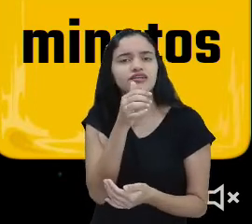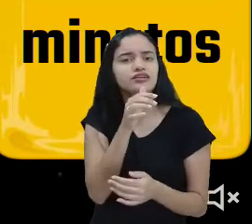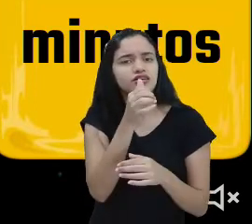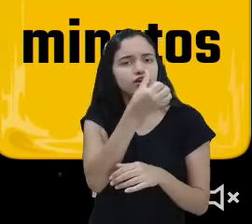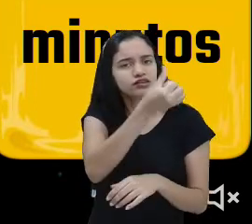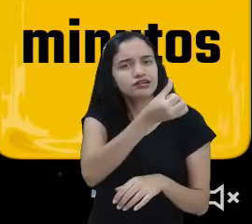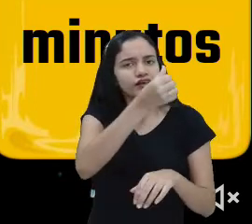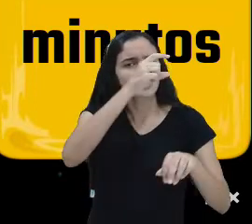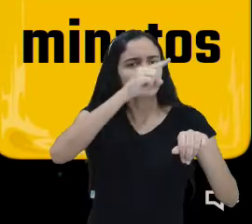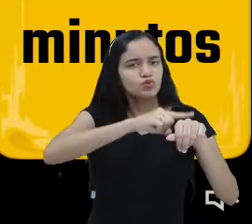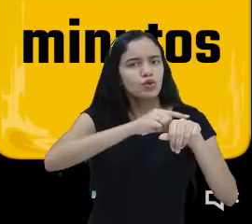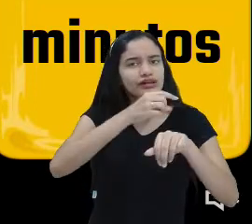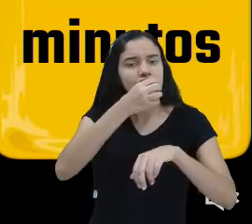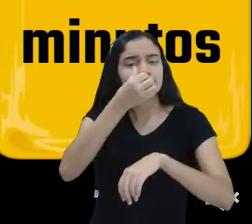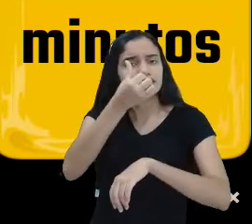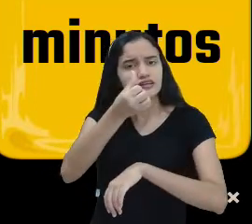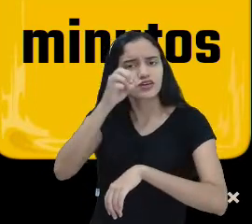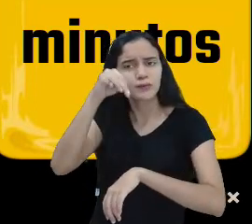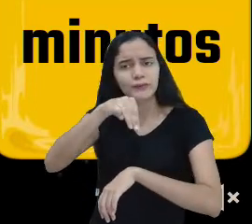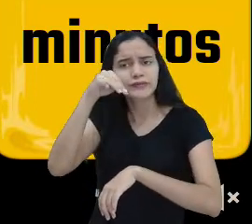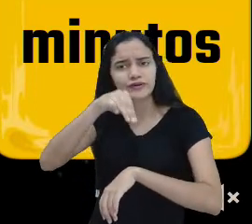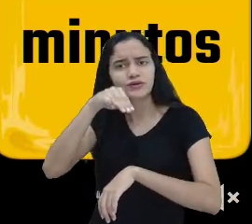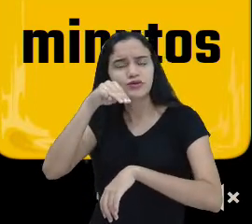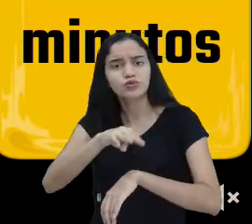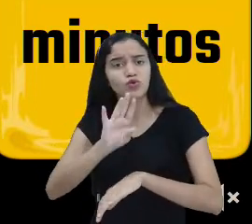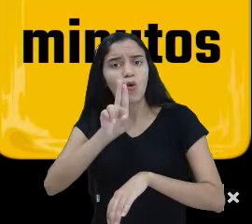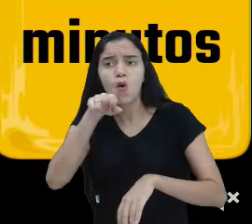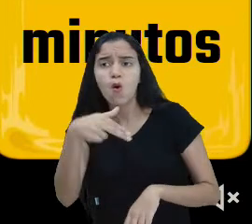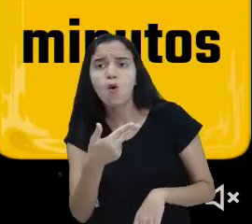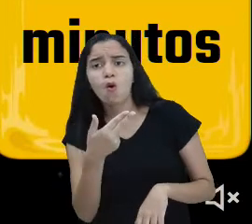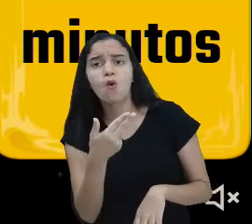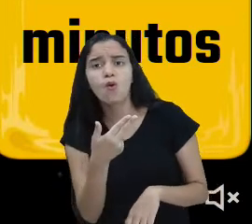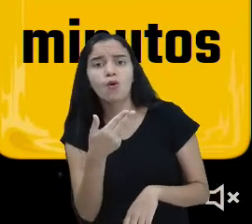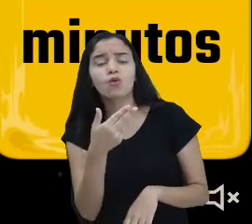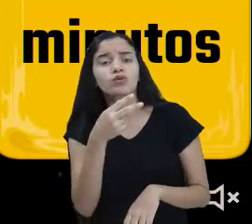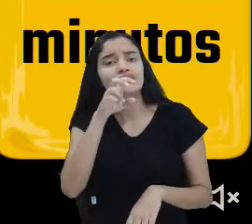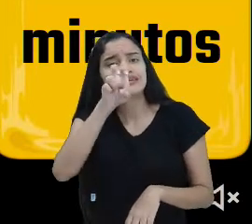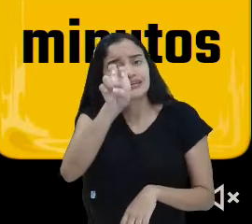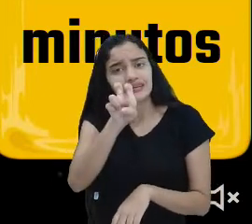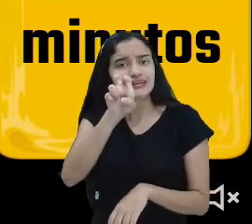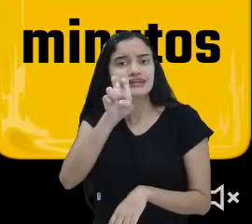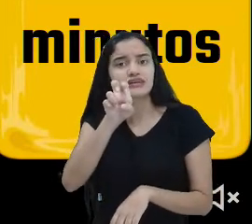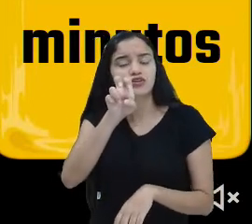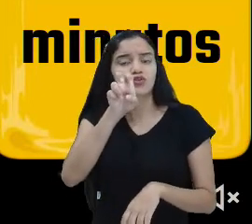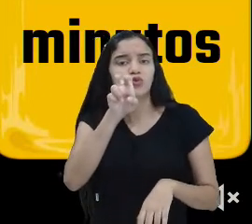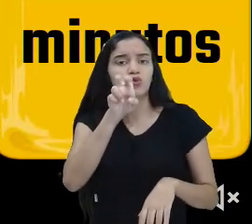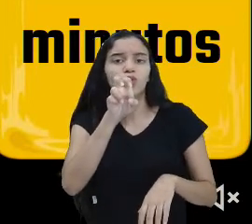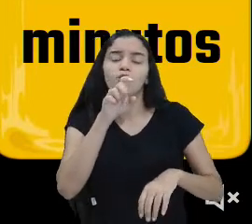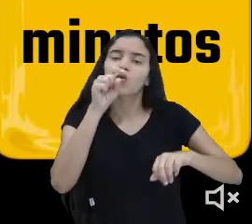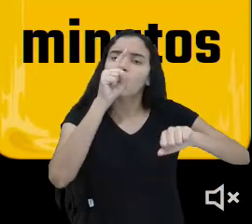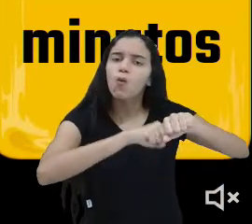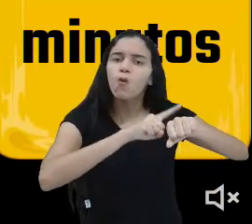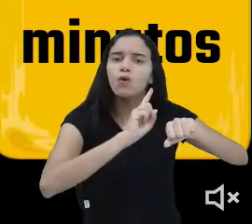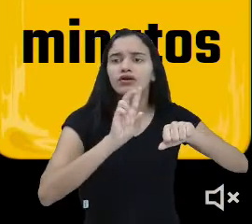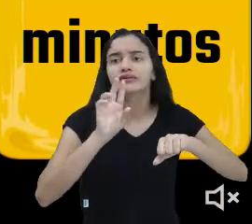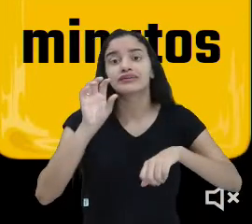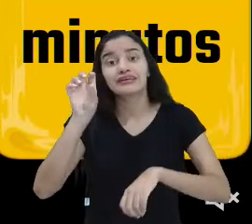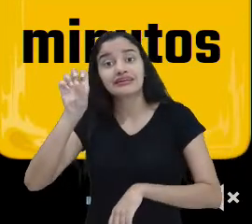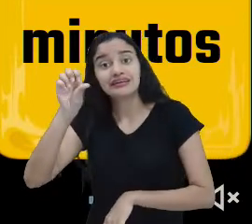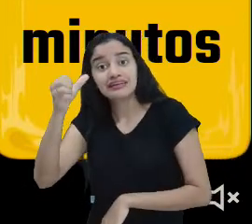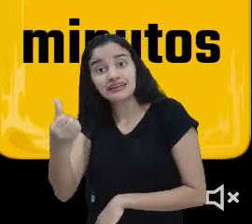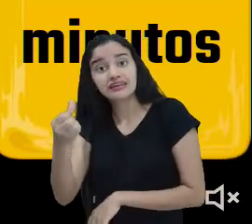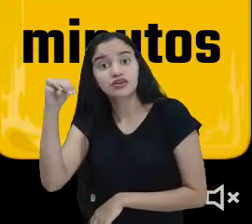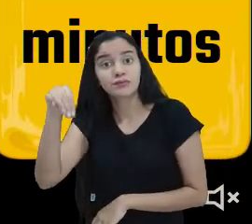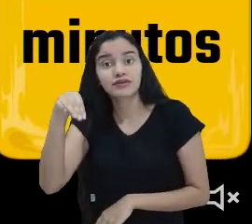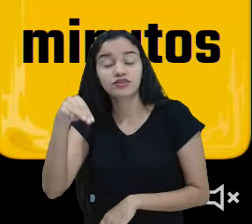que é a resposta da letra B, ou será que são 5 horas e 6 minutos? Tem que ficar bem atento ao númerozinho